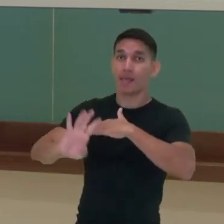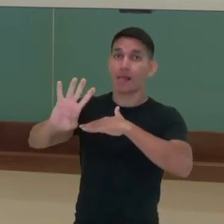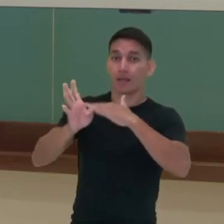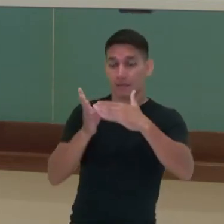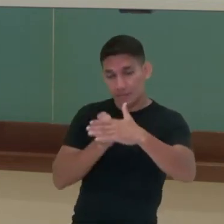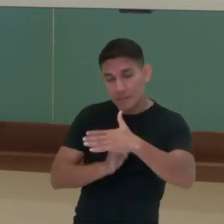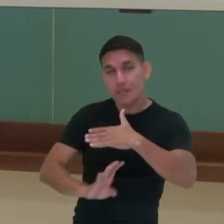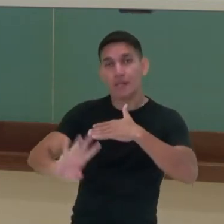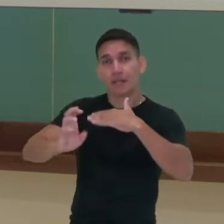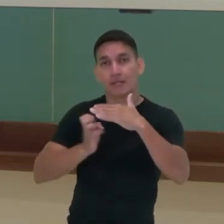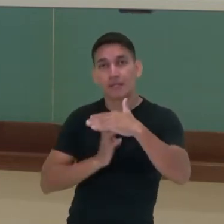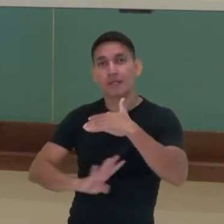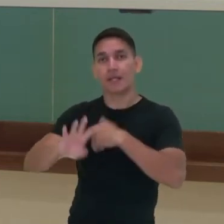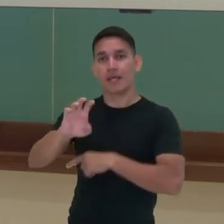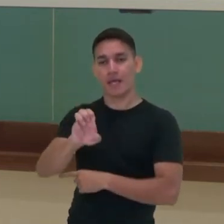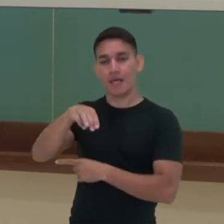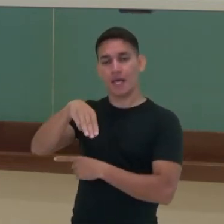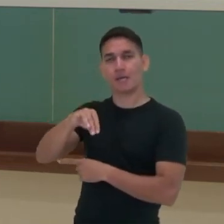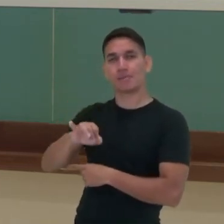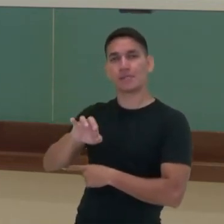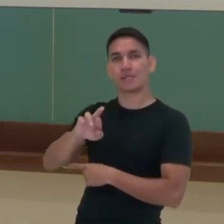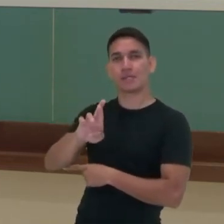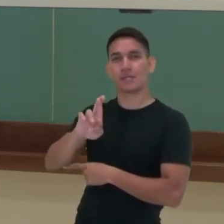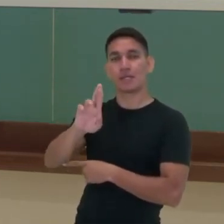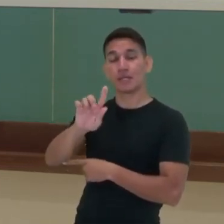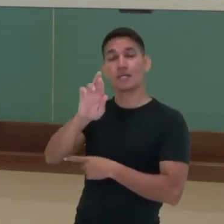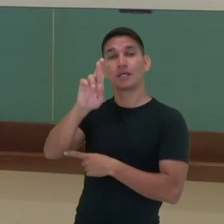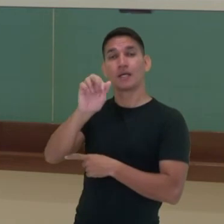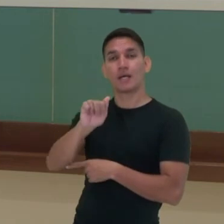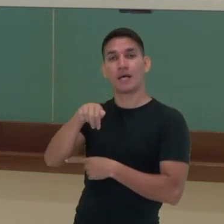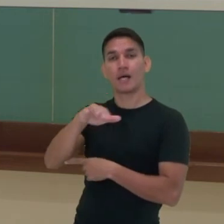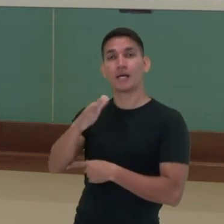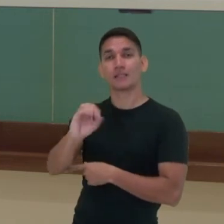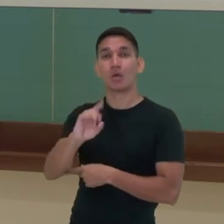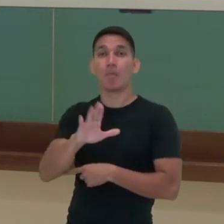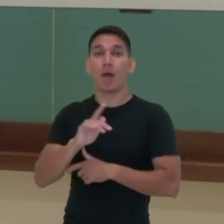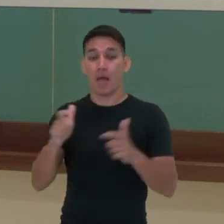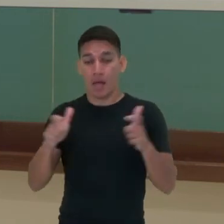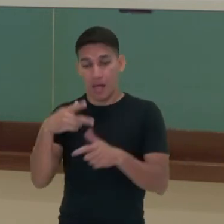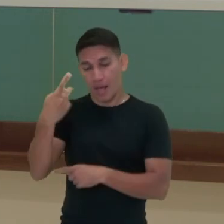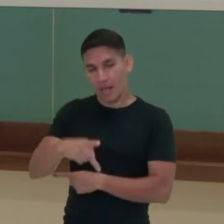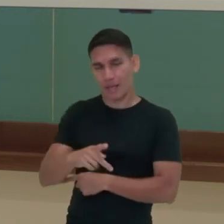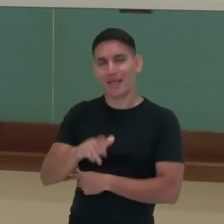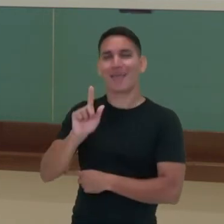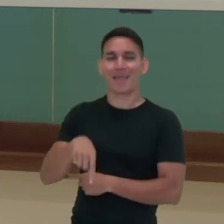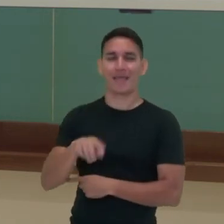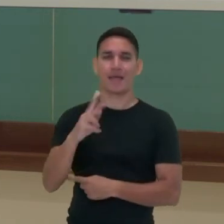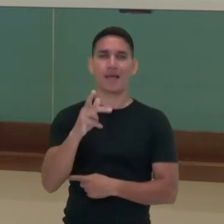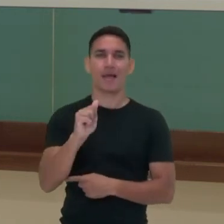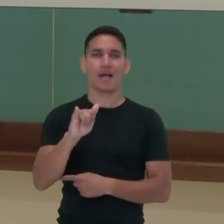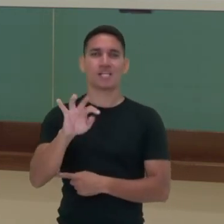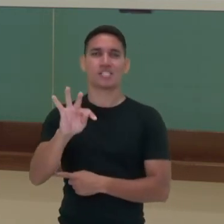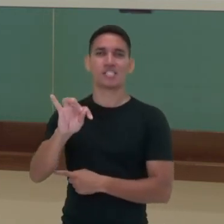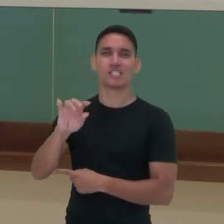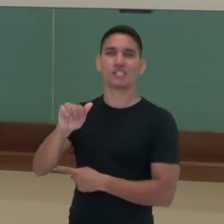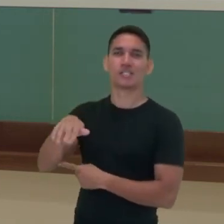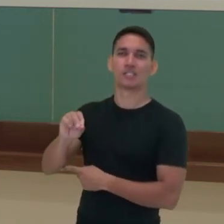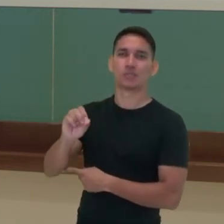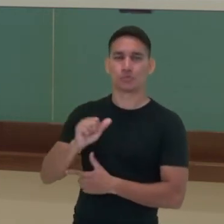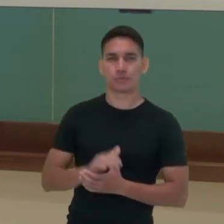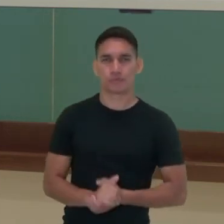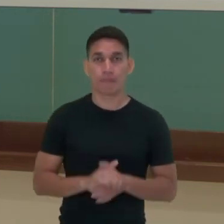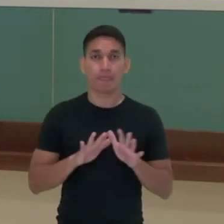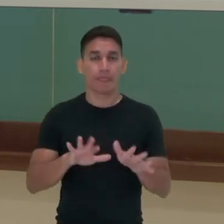do Brasil para ir para outros países também. Mas os haitianos são os que mais imigram, né, para o nosso país aí também. Bom, vamos